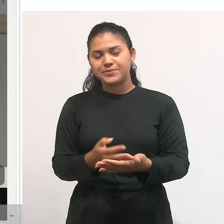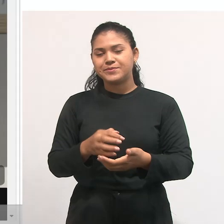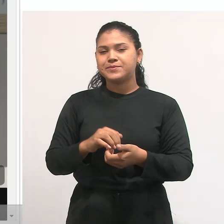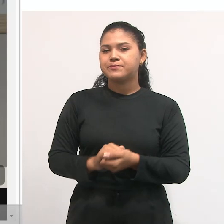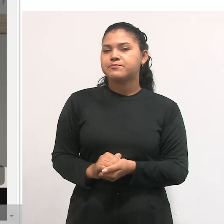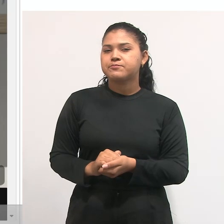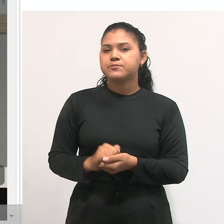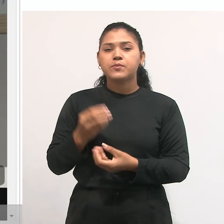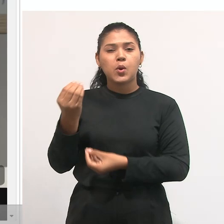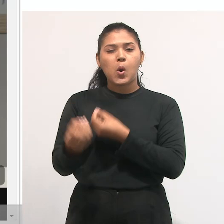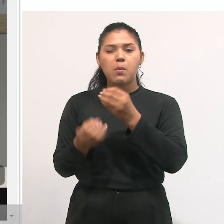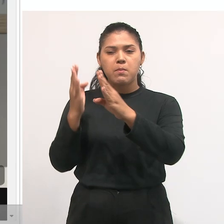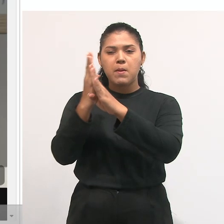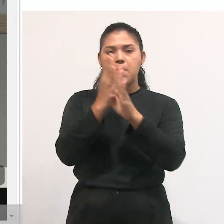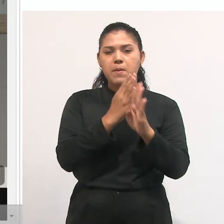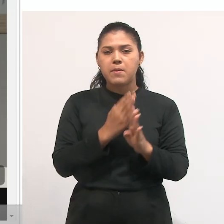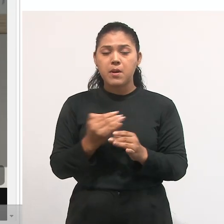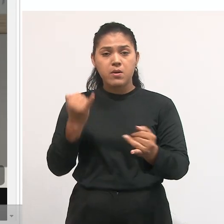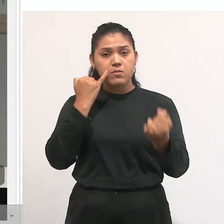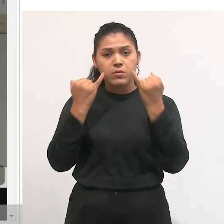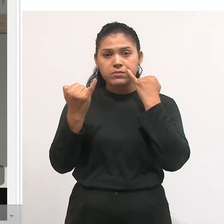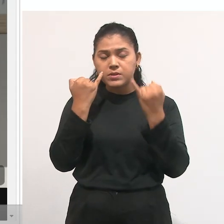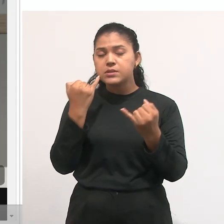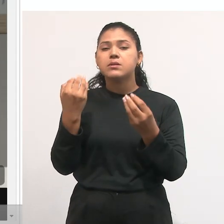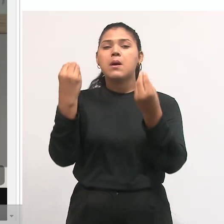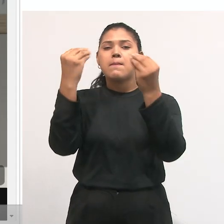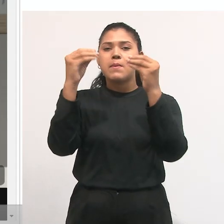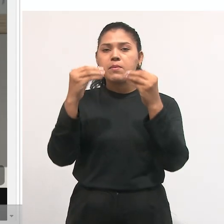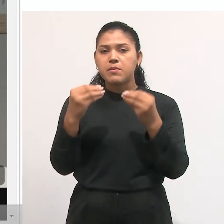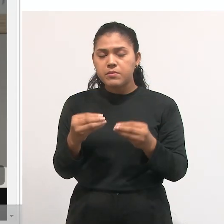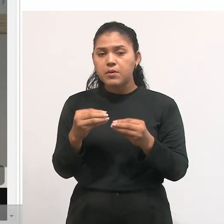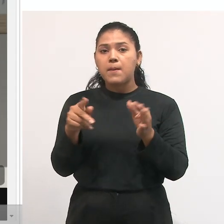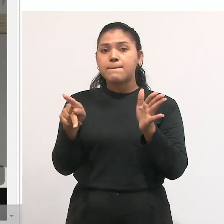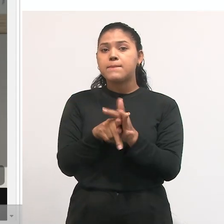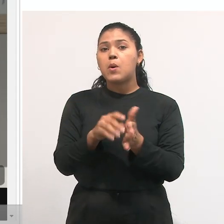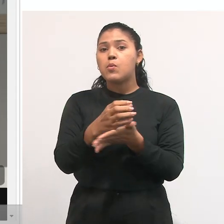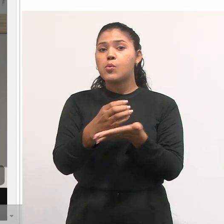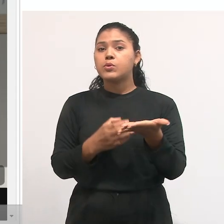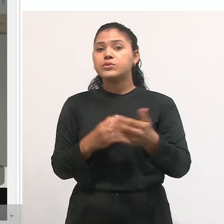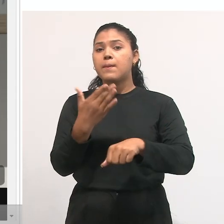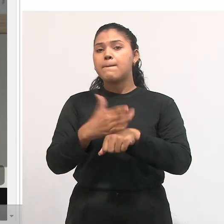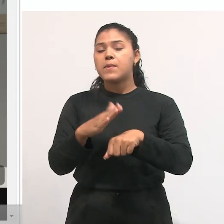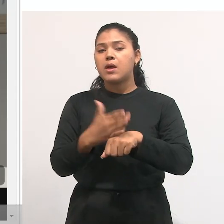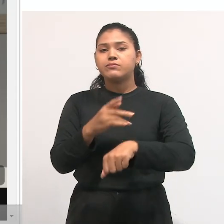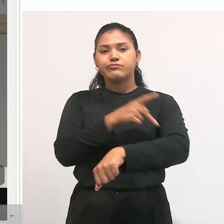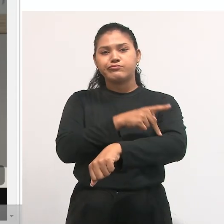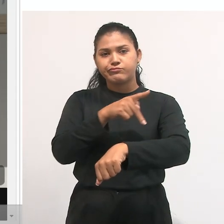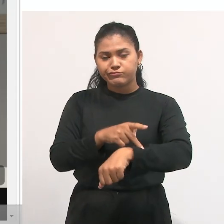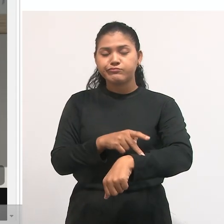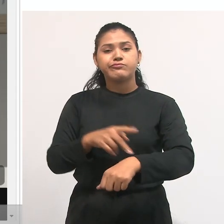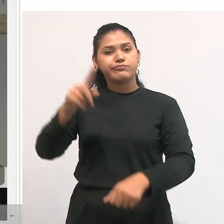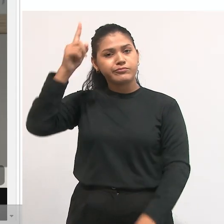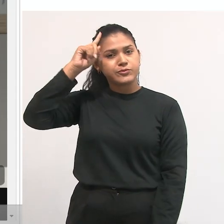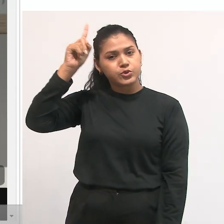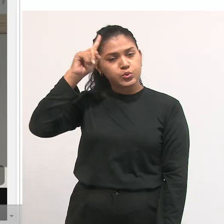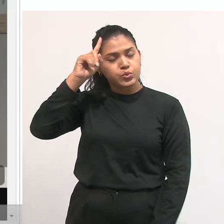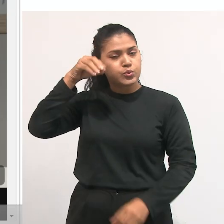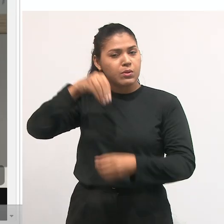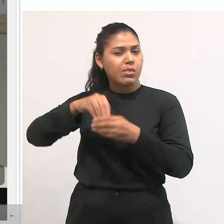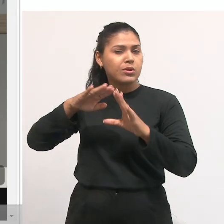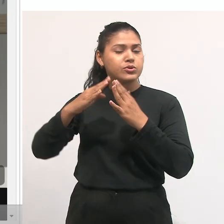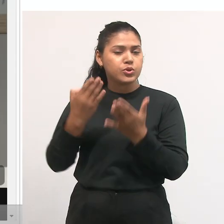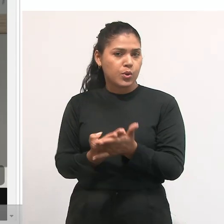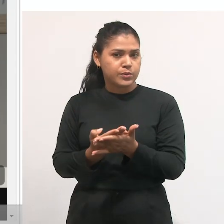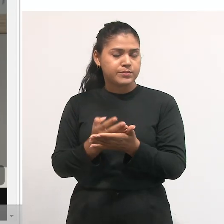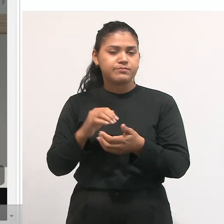as influências e interferências de cada tipo curricular nas práticas pedagógicas e no cotidiano escolar. Analisar o